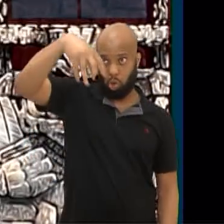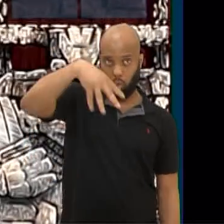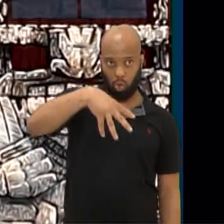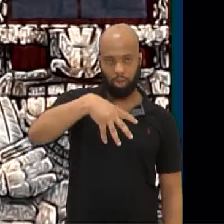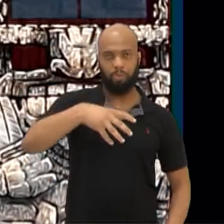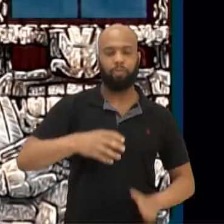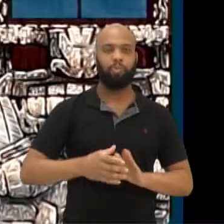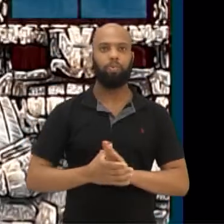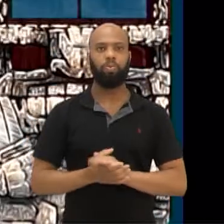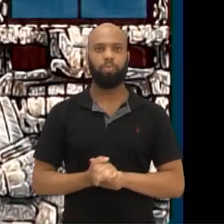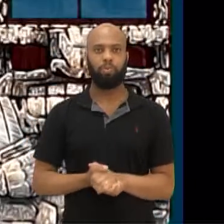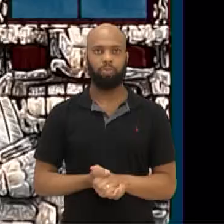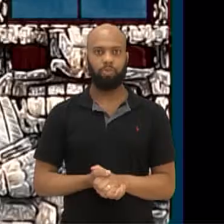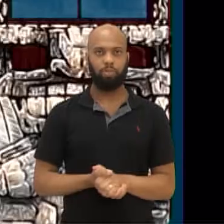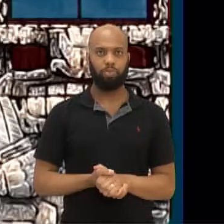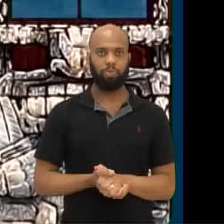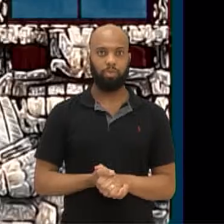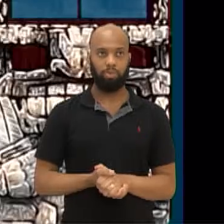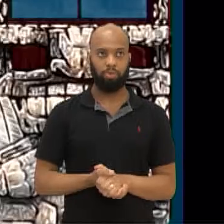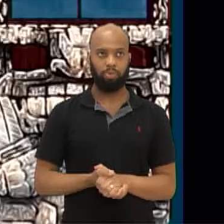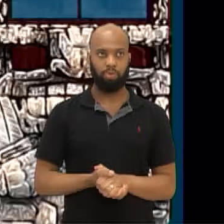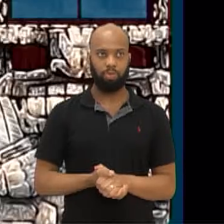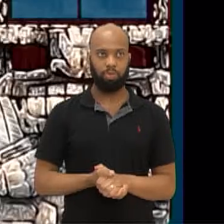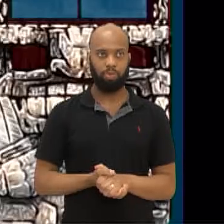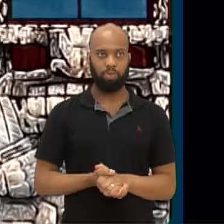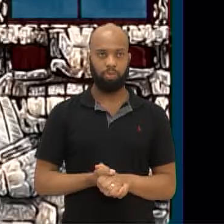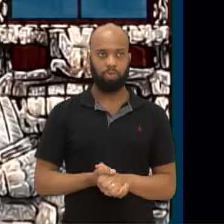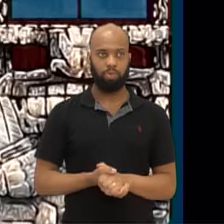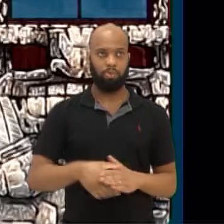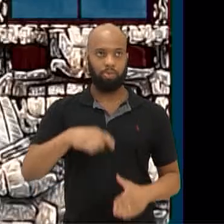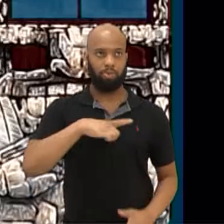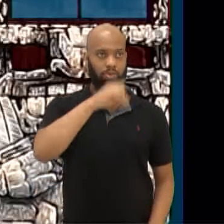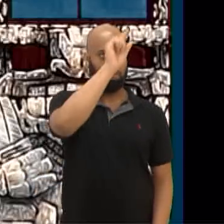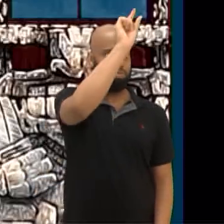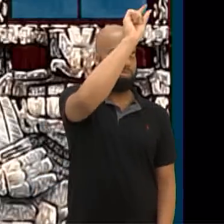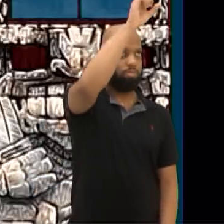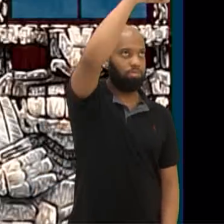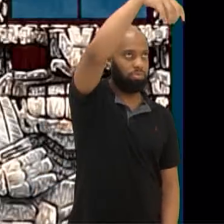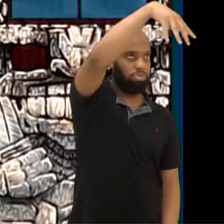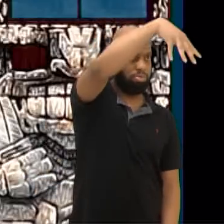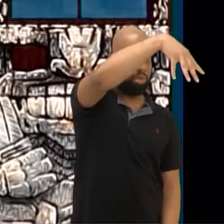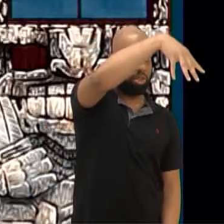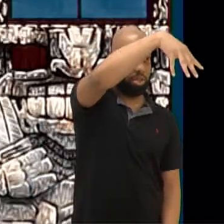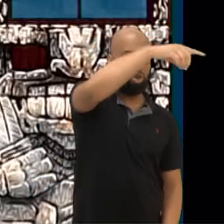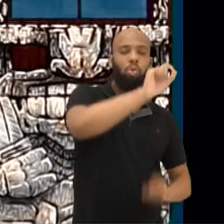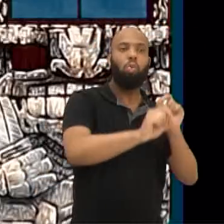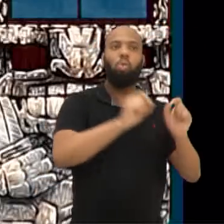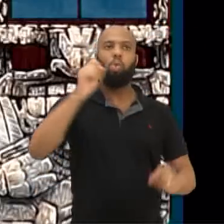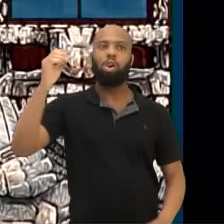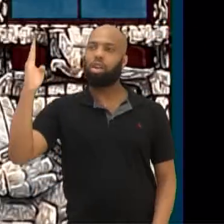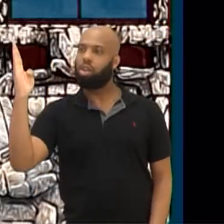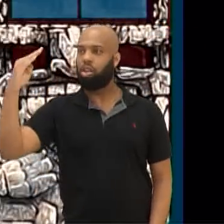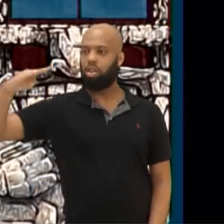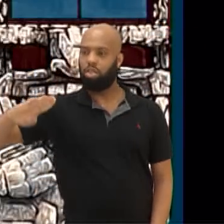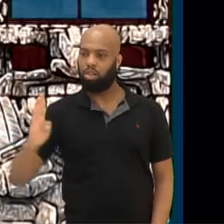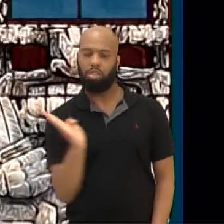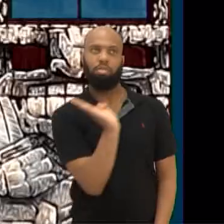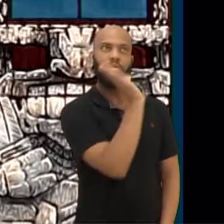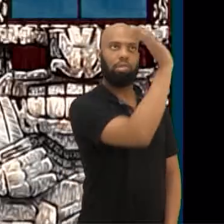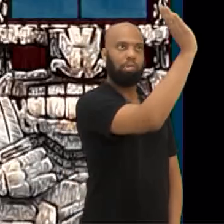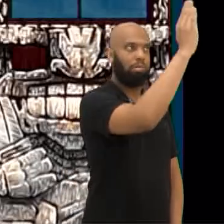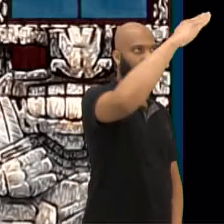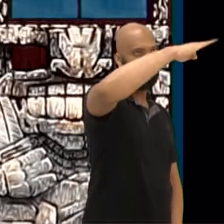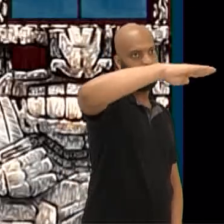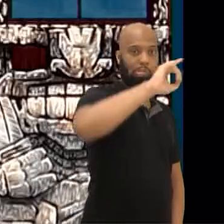luz. Então, ela vai sair, né, aqui o feixe de luz. Qual que eu vou colocar para chegar, passar por todas